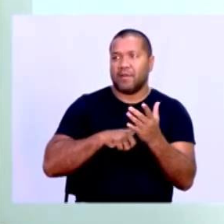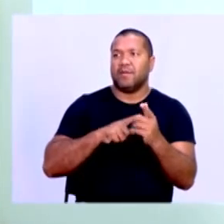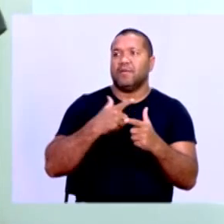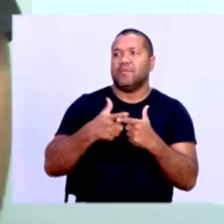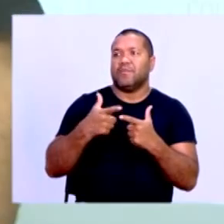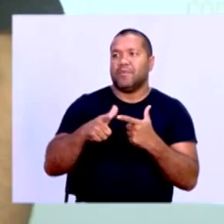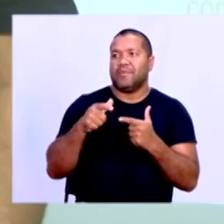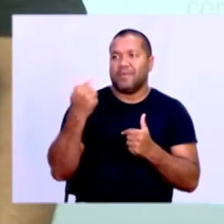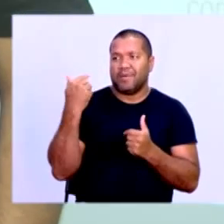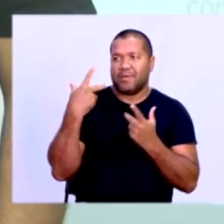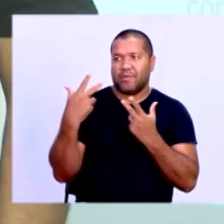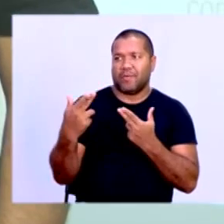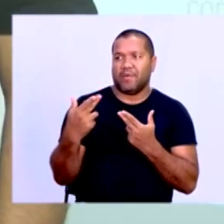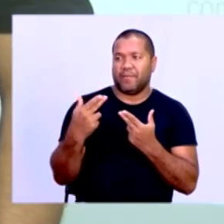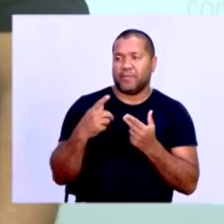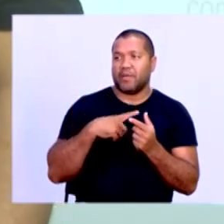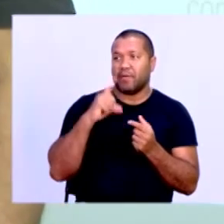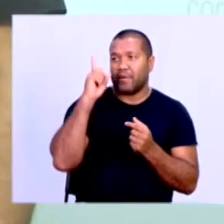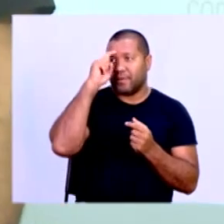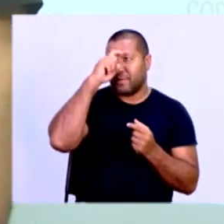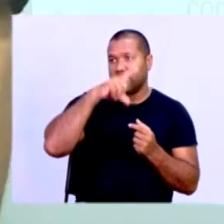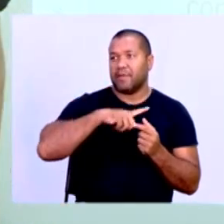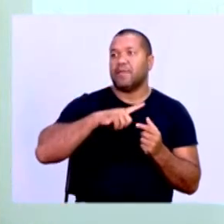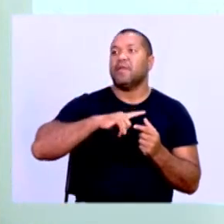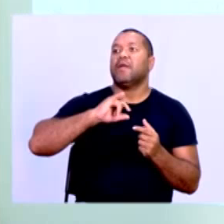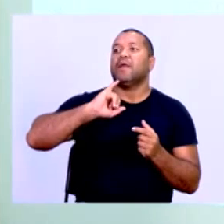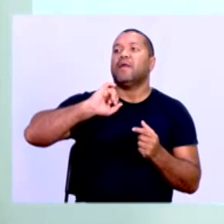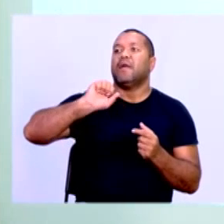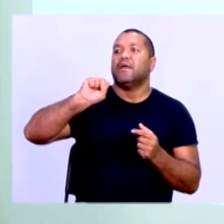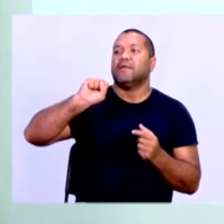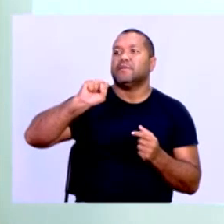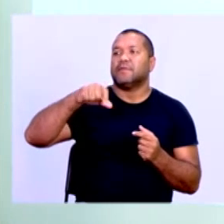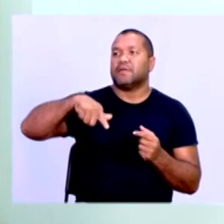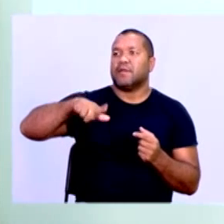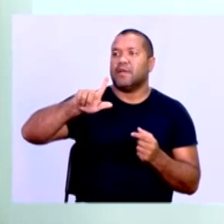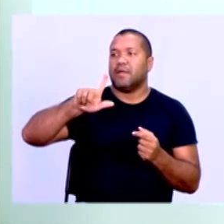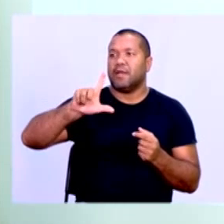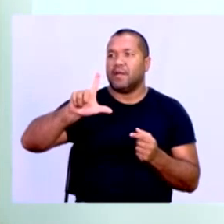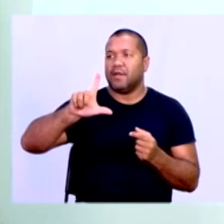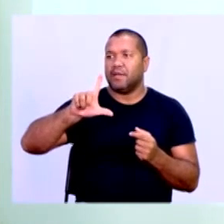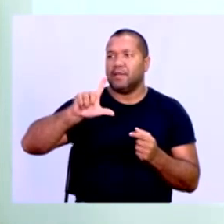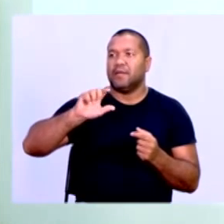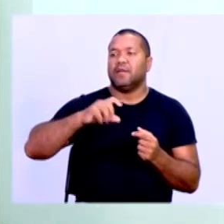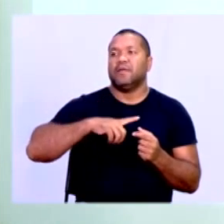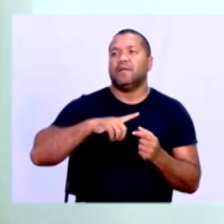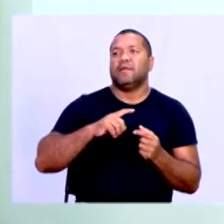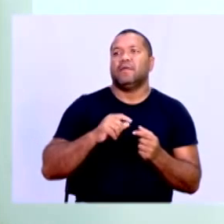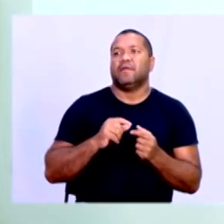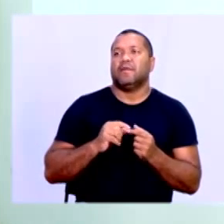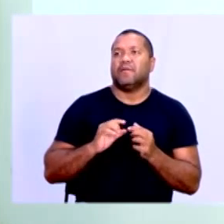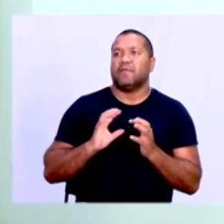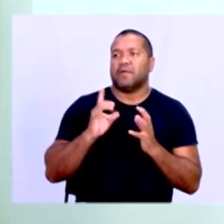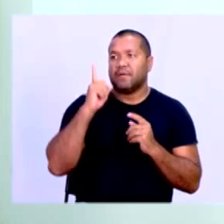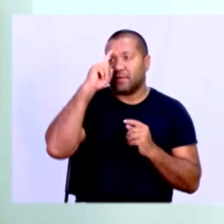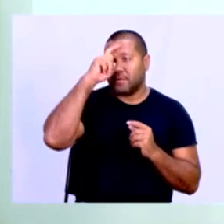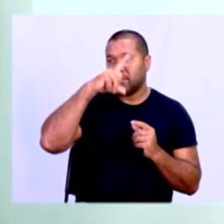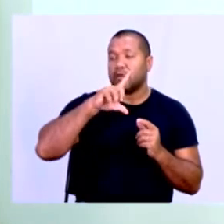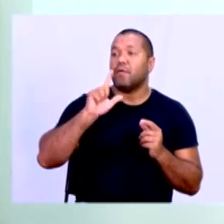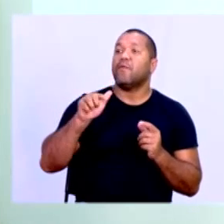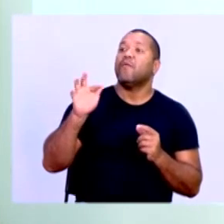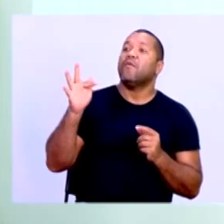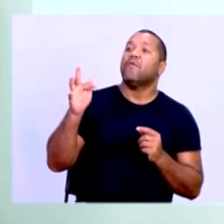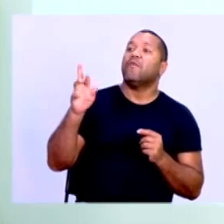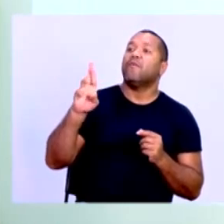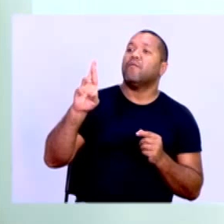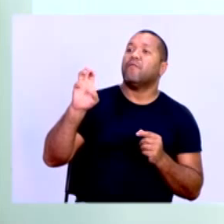difícil ter já vai dificultar para ter um SQL injection, um cross-site script vai ficar difícil, entendeu? Então o framework